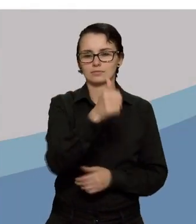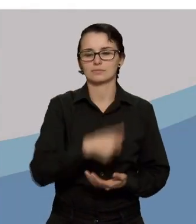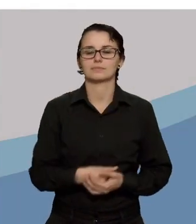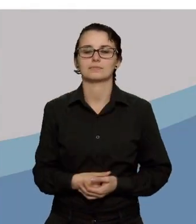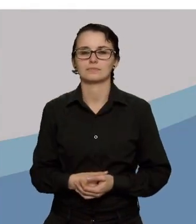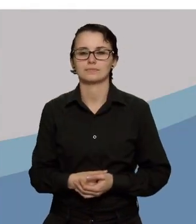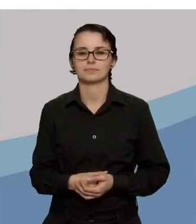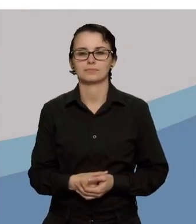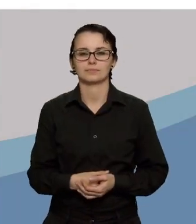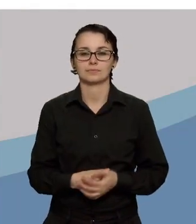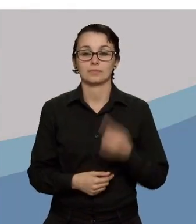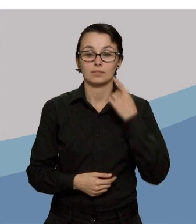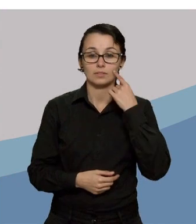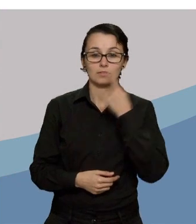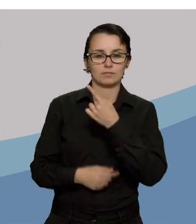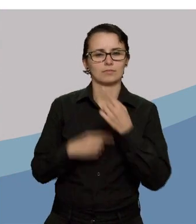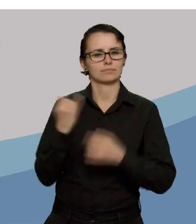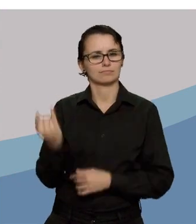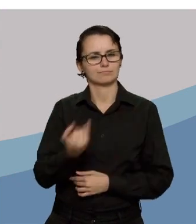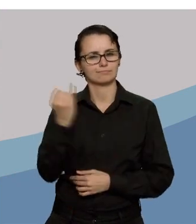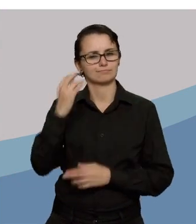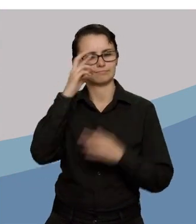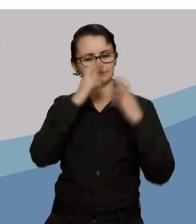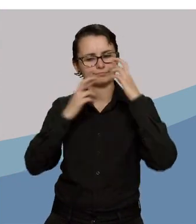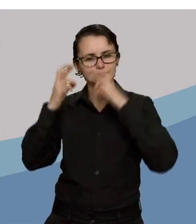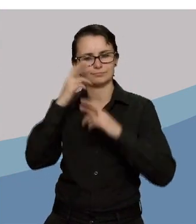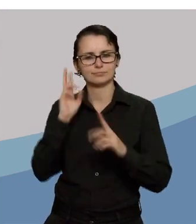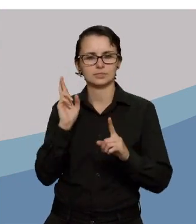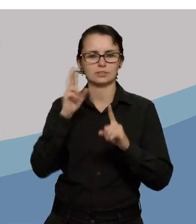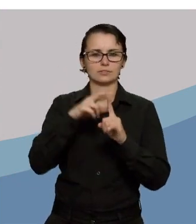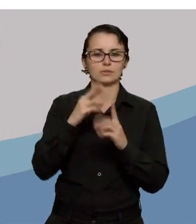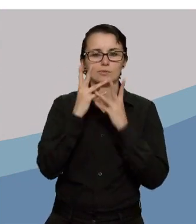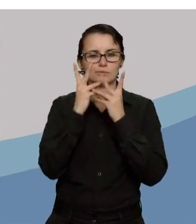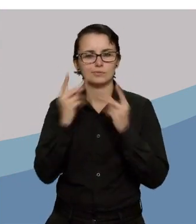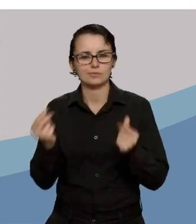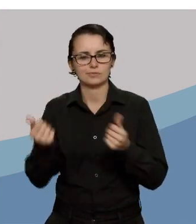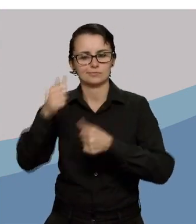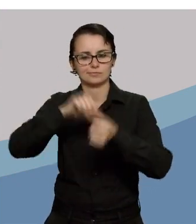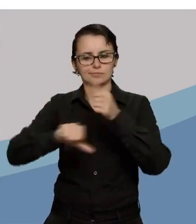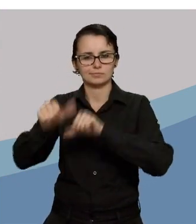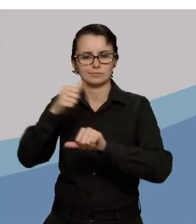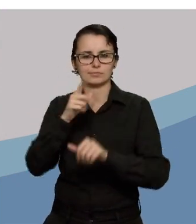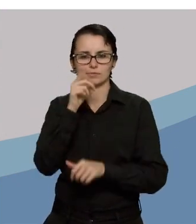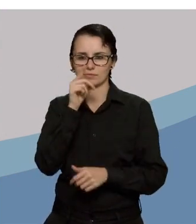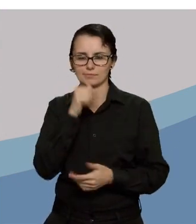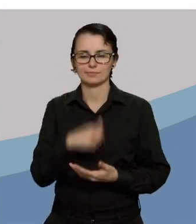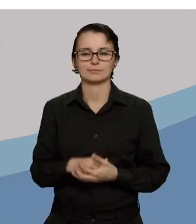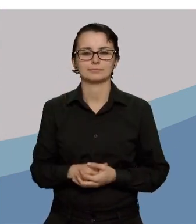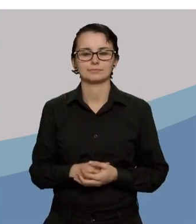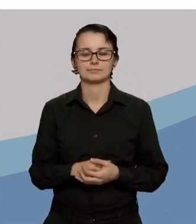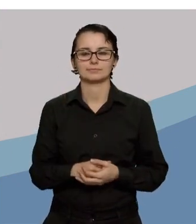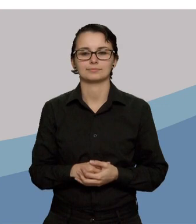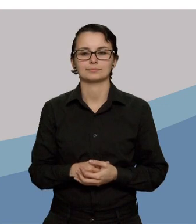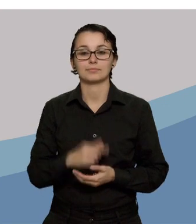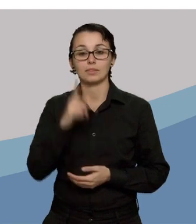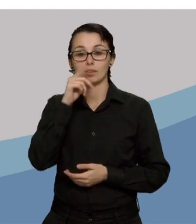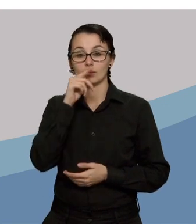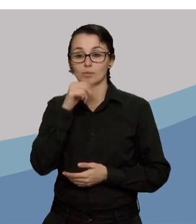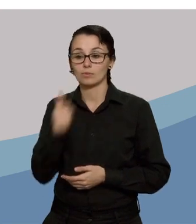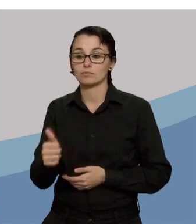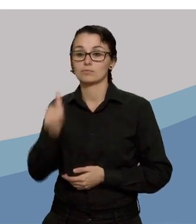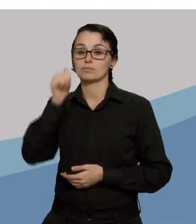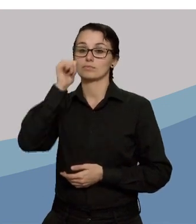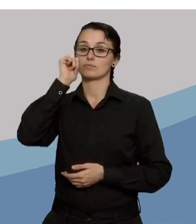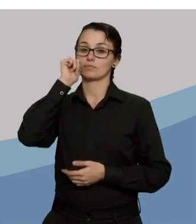traz algumas definições que são importantes na análise de parâmetros de qualidade química da água. Água para o